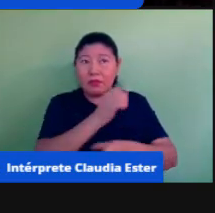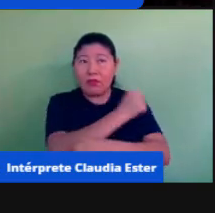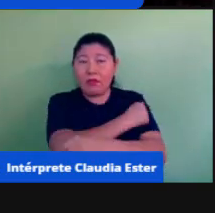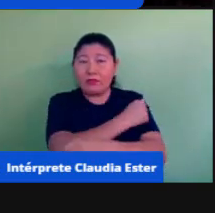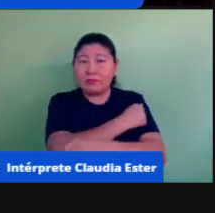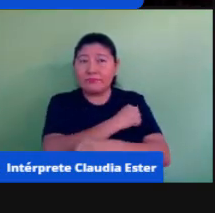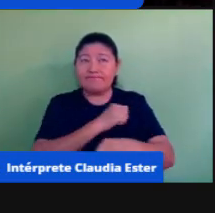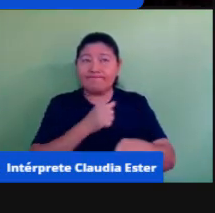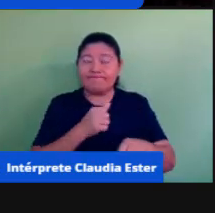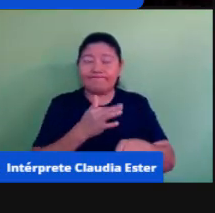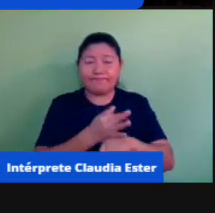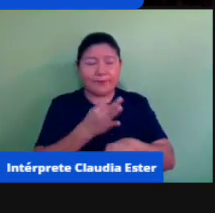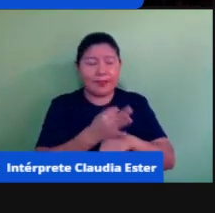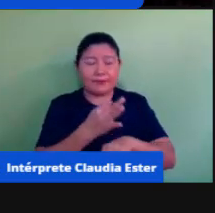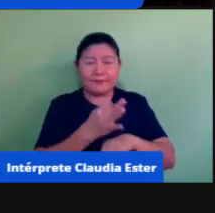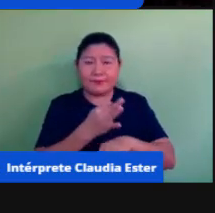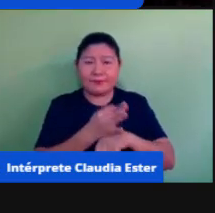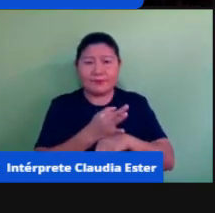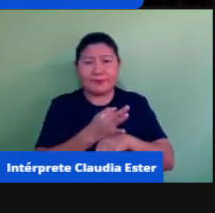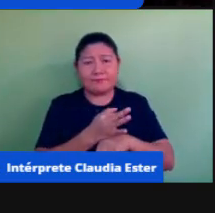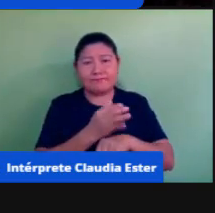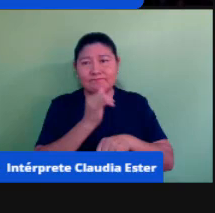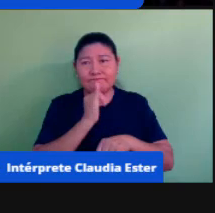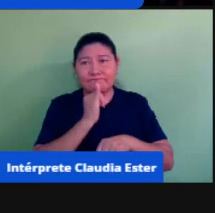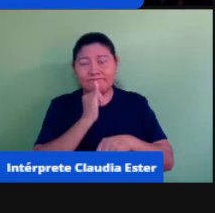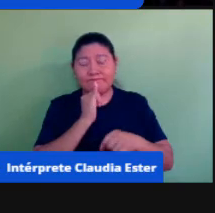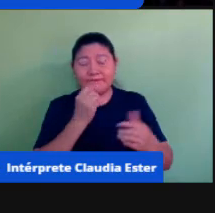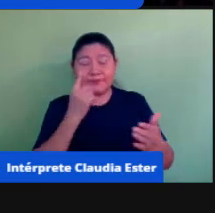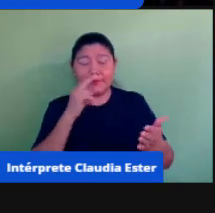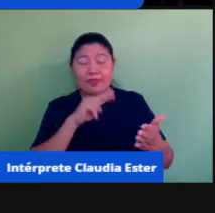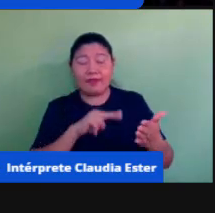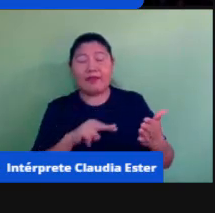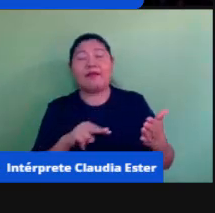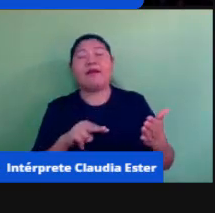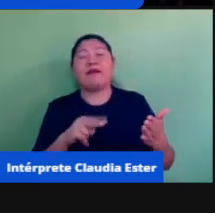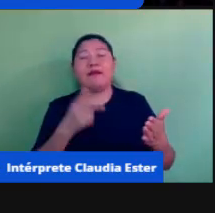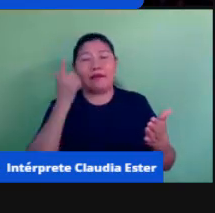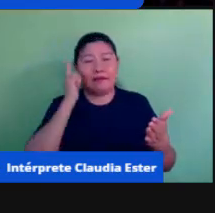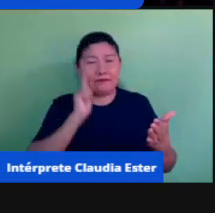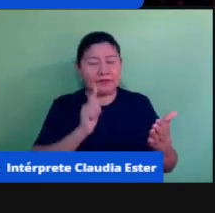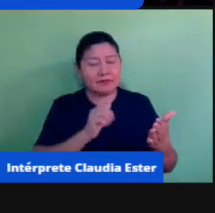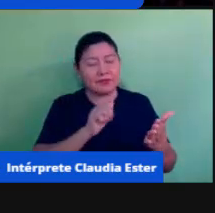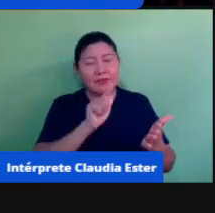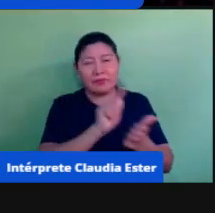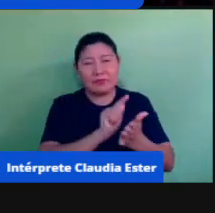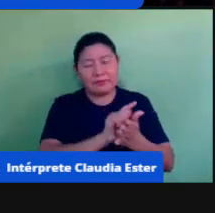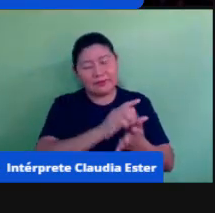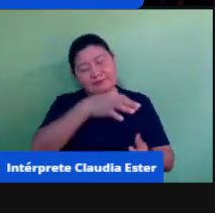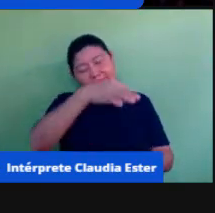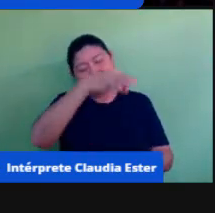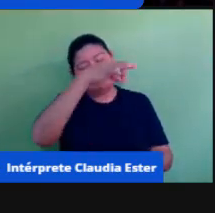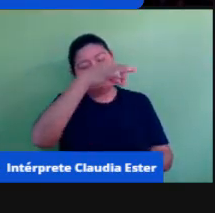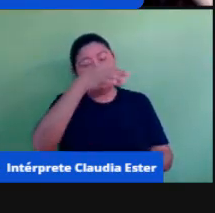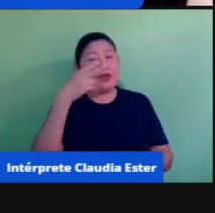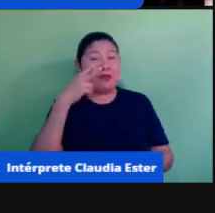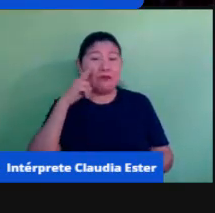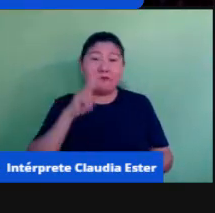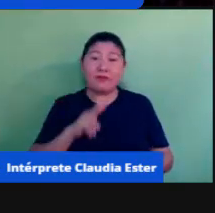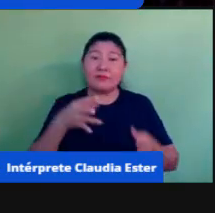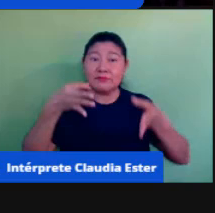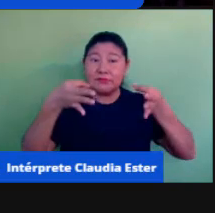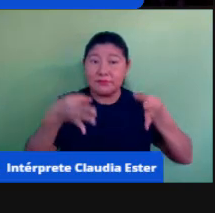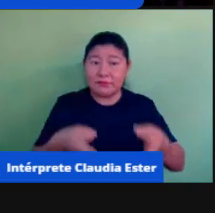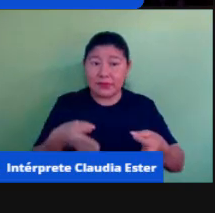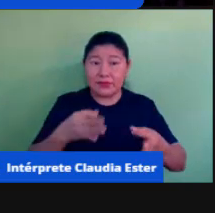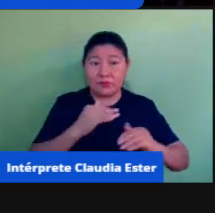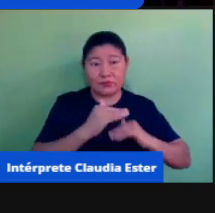omisso, assim, que não apareceu nenhuma vez. Então aqui, através dessa planilha, você consegue acompanhar melhor. Então,